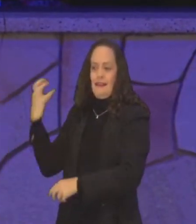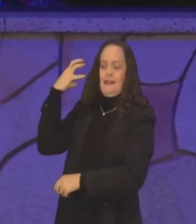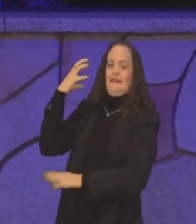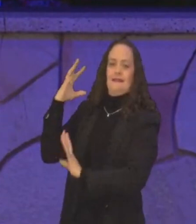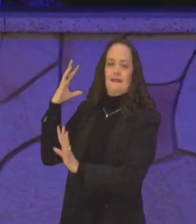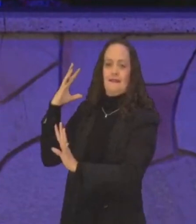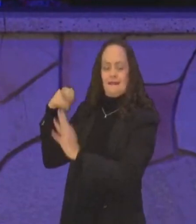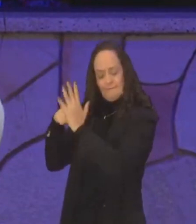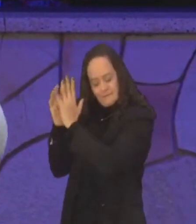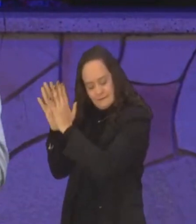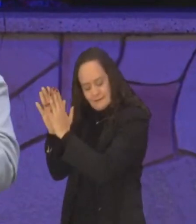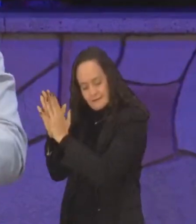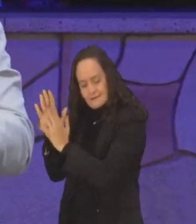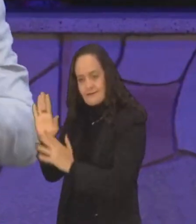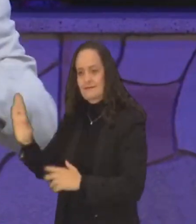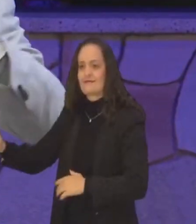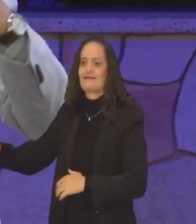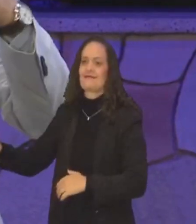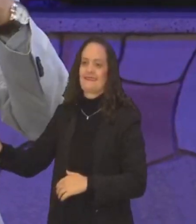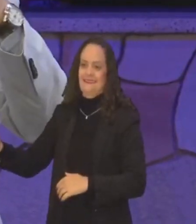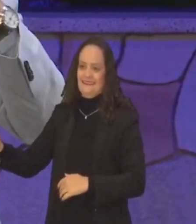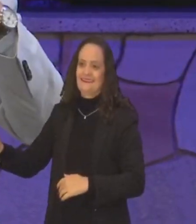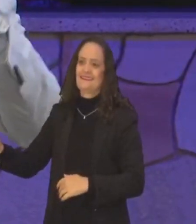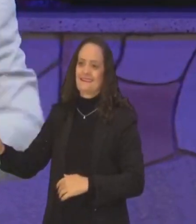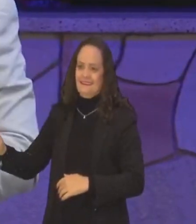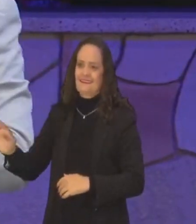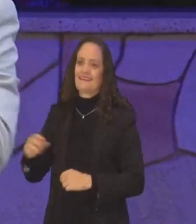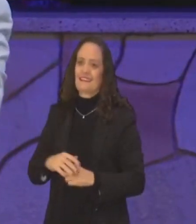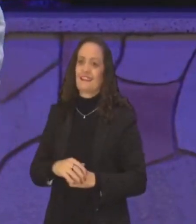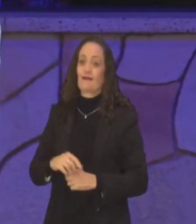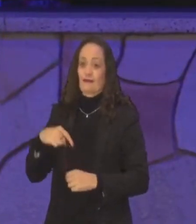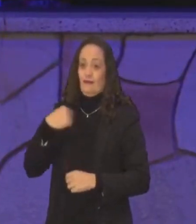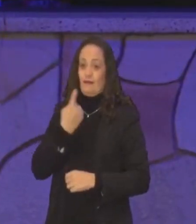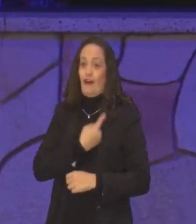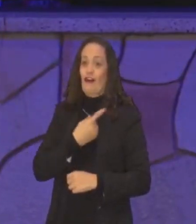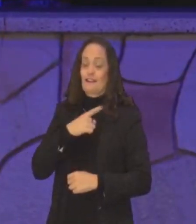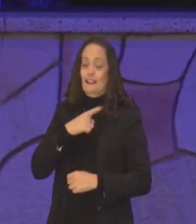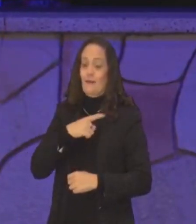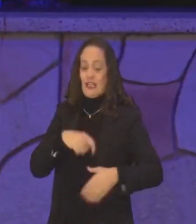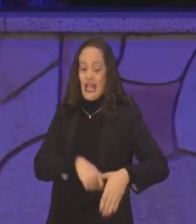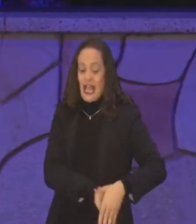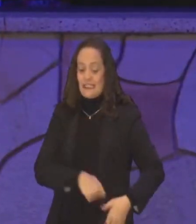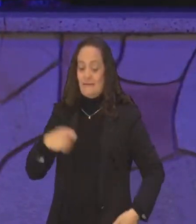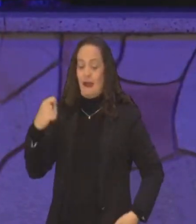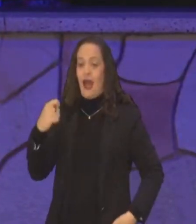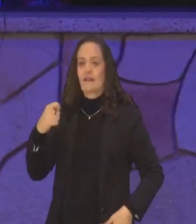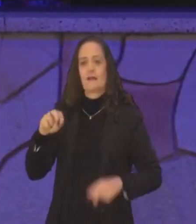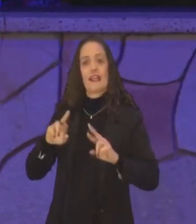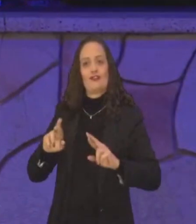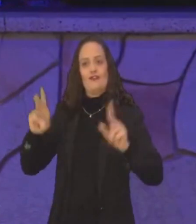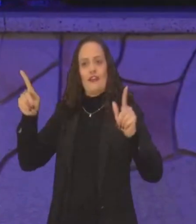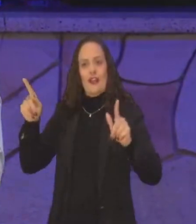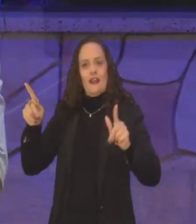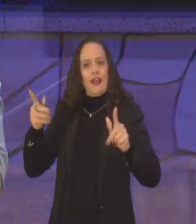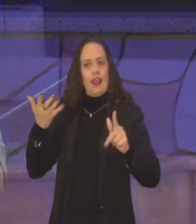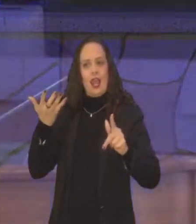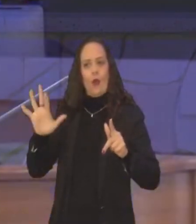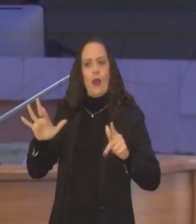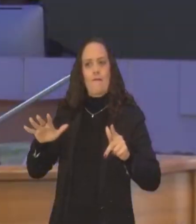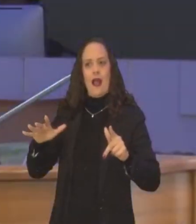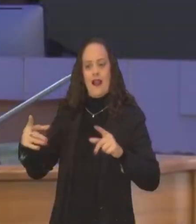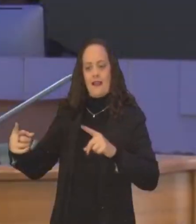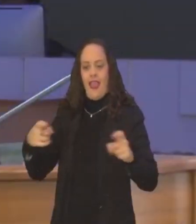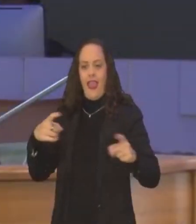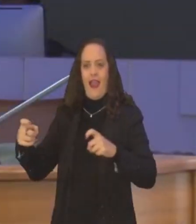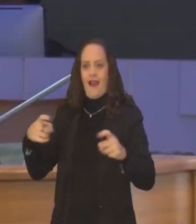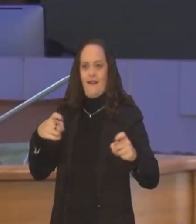nesse texto é um poder da espada diferentemente do poder da espada romana. A espada